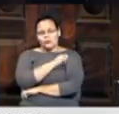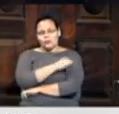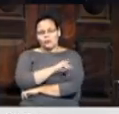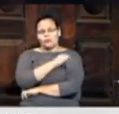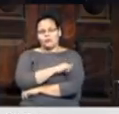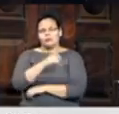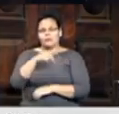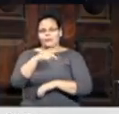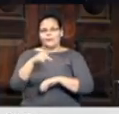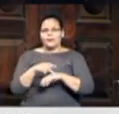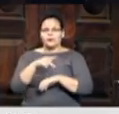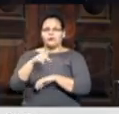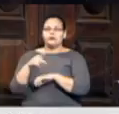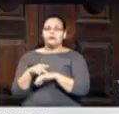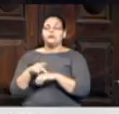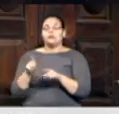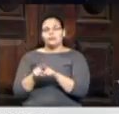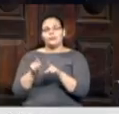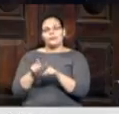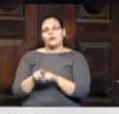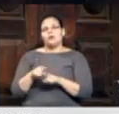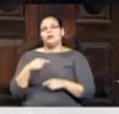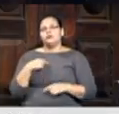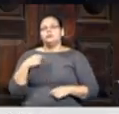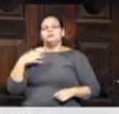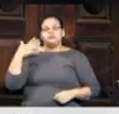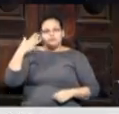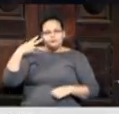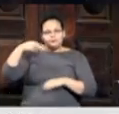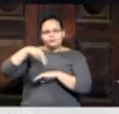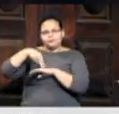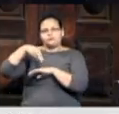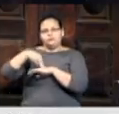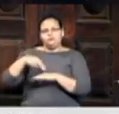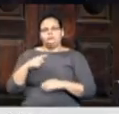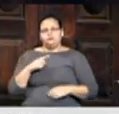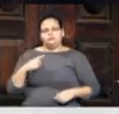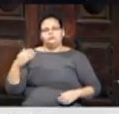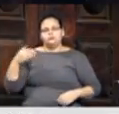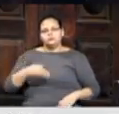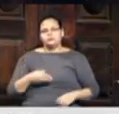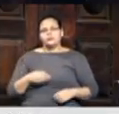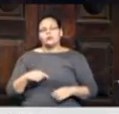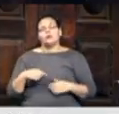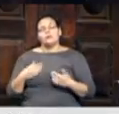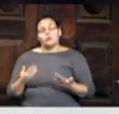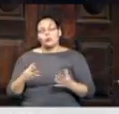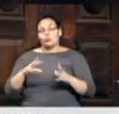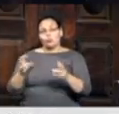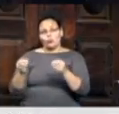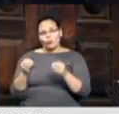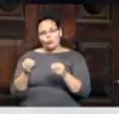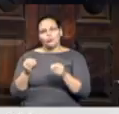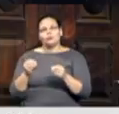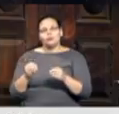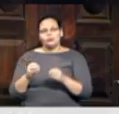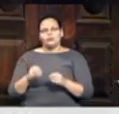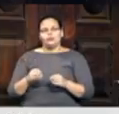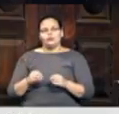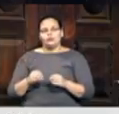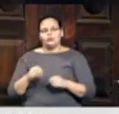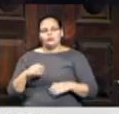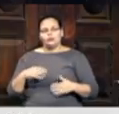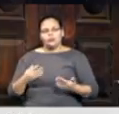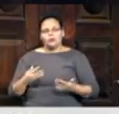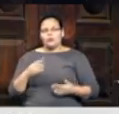deste país, e também os oradores desta casa, e, enfim, todos os usuários